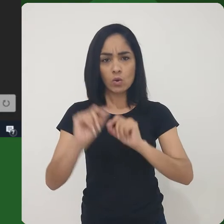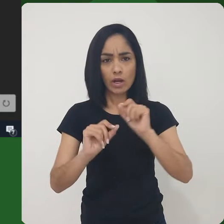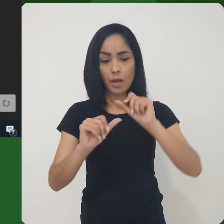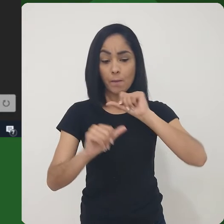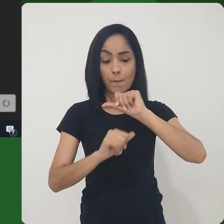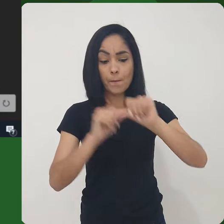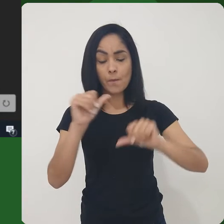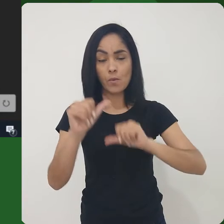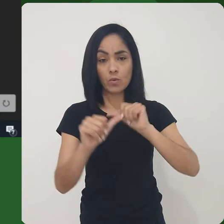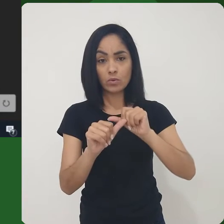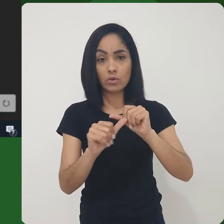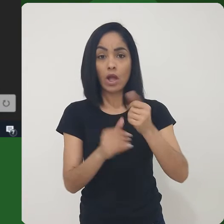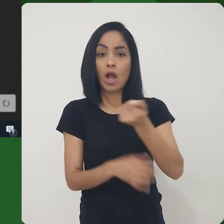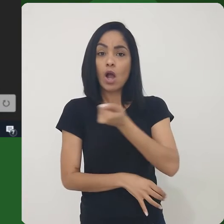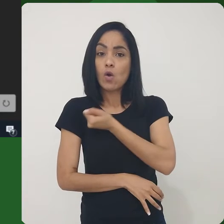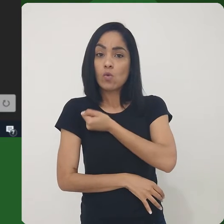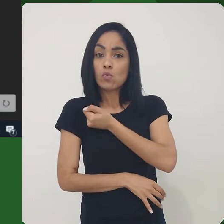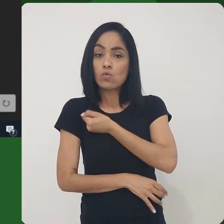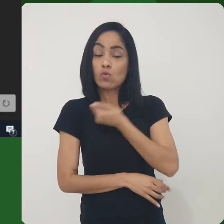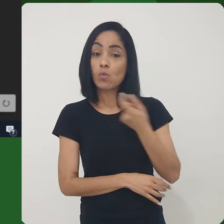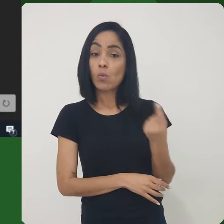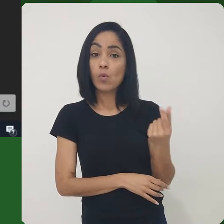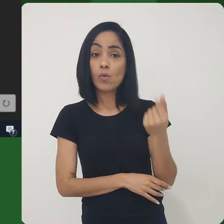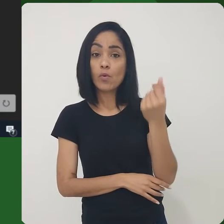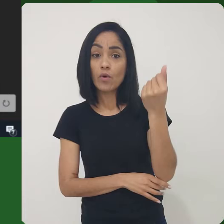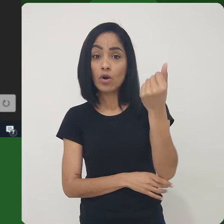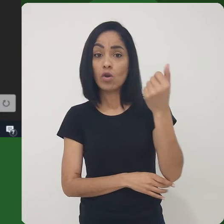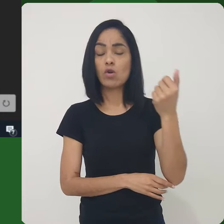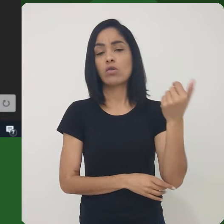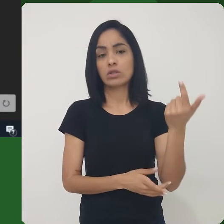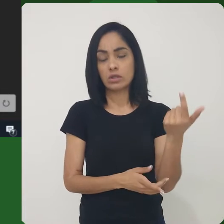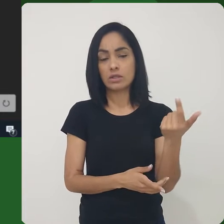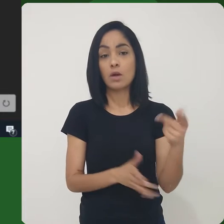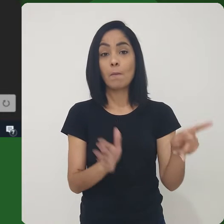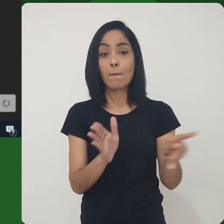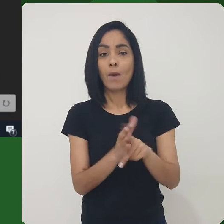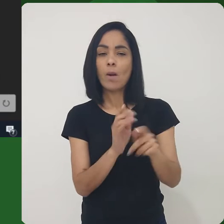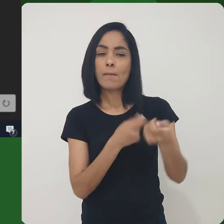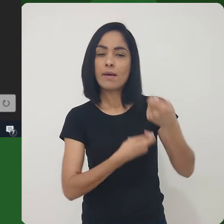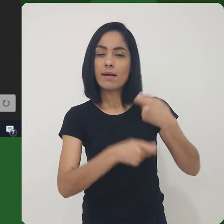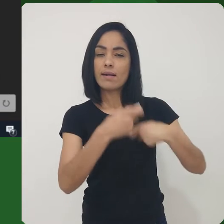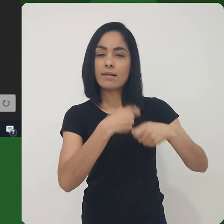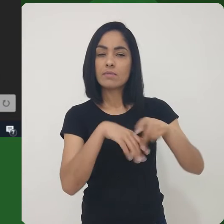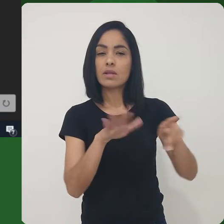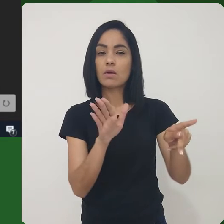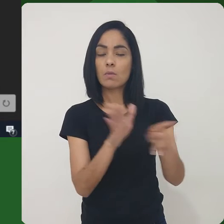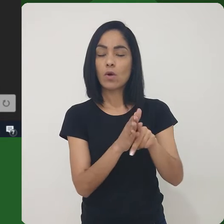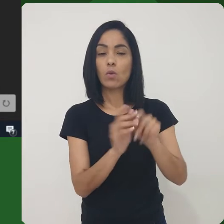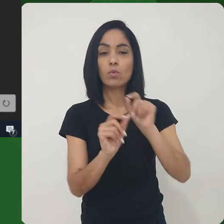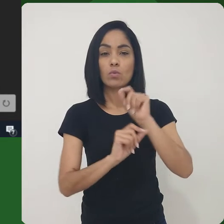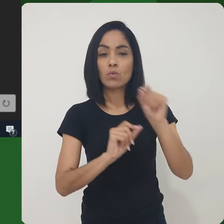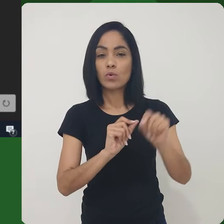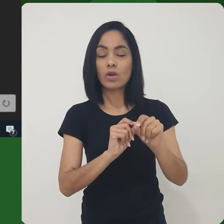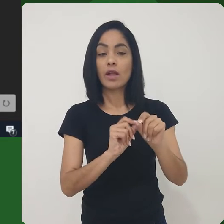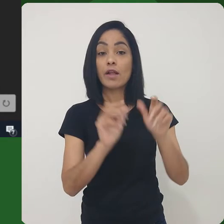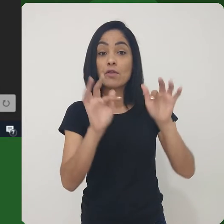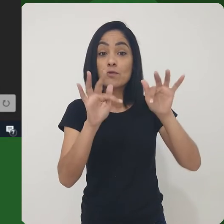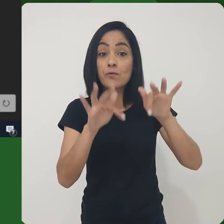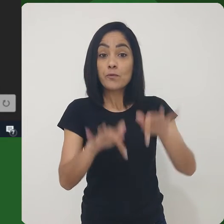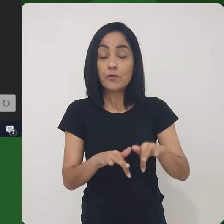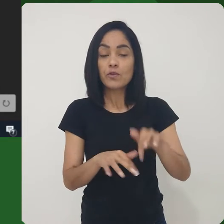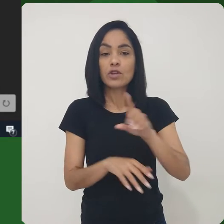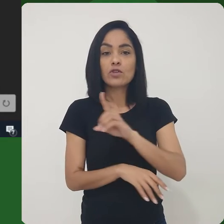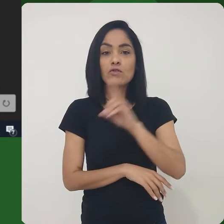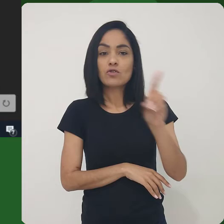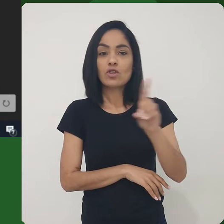balanço patrimonial, demonstrações financeiras e relatório da administração relativos ao exercício social